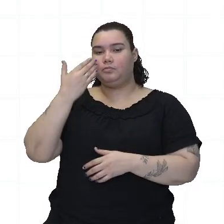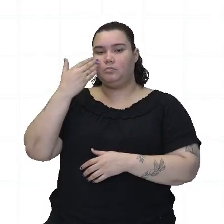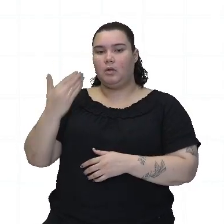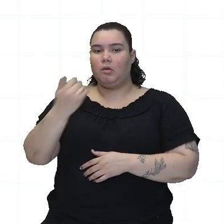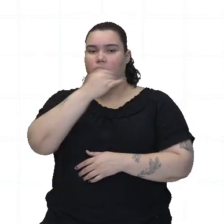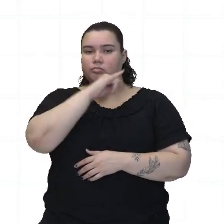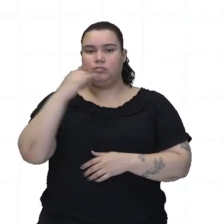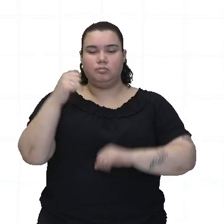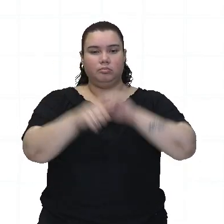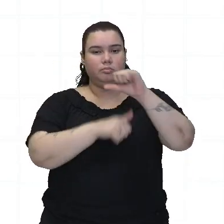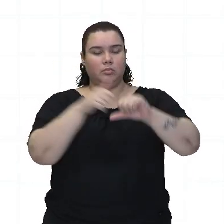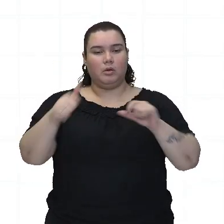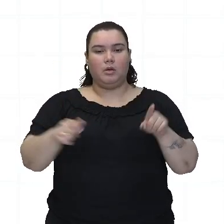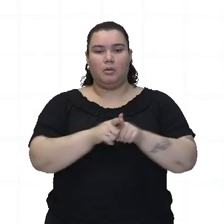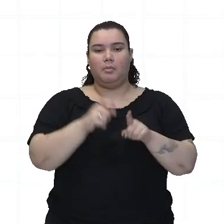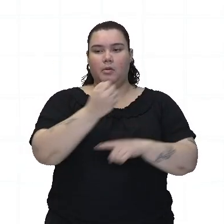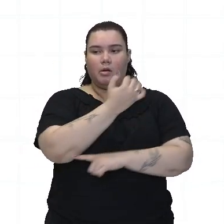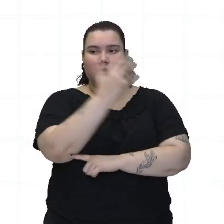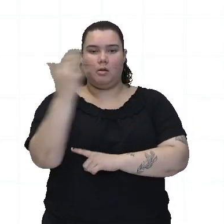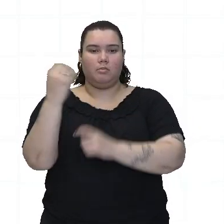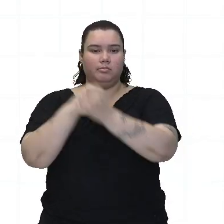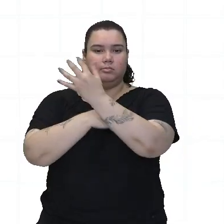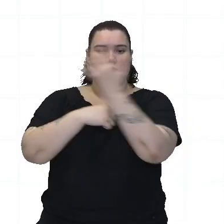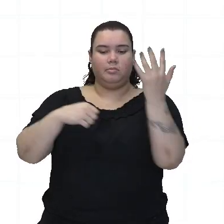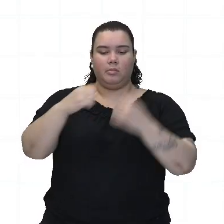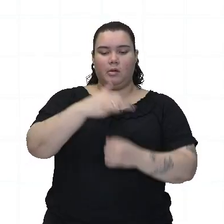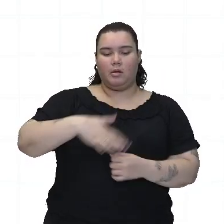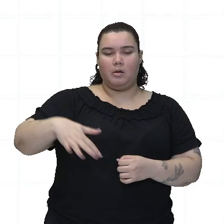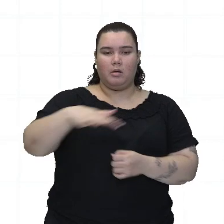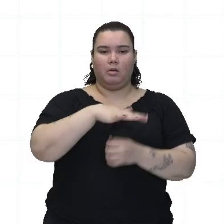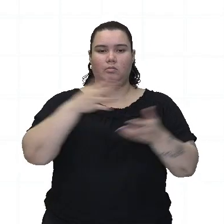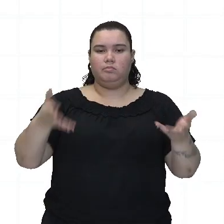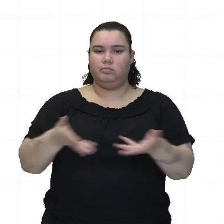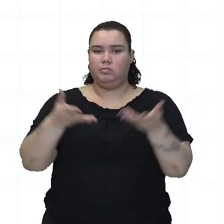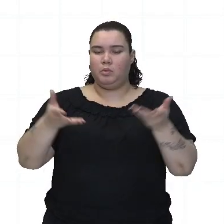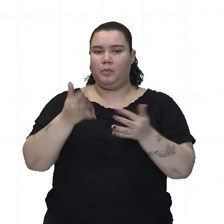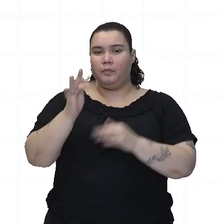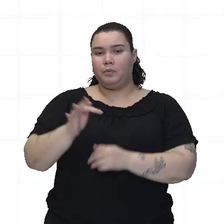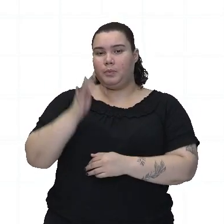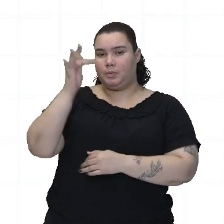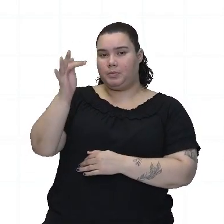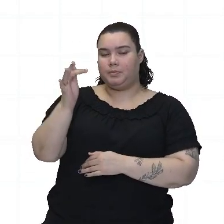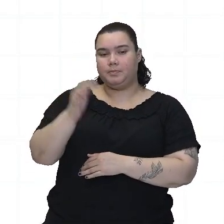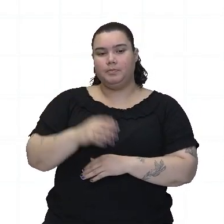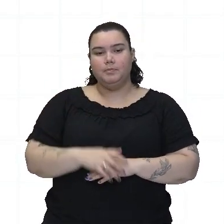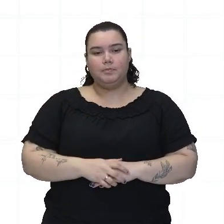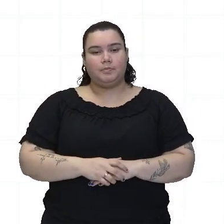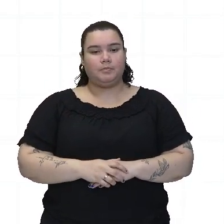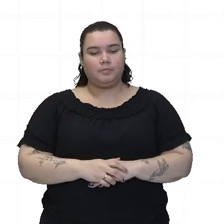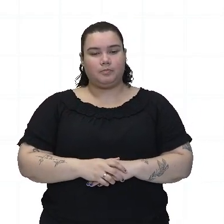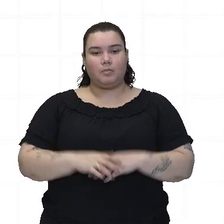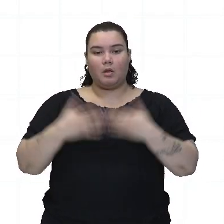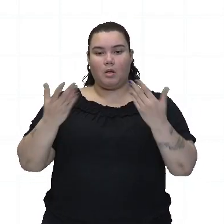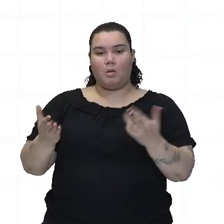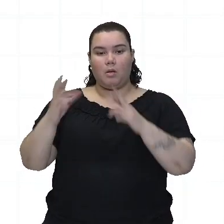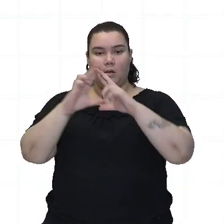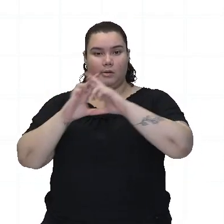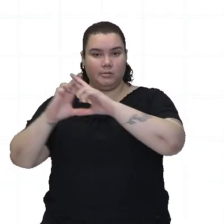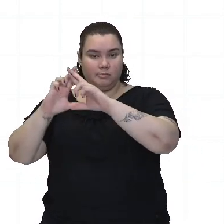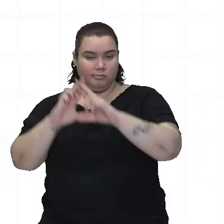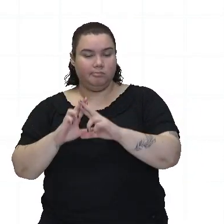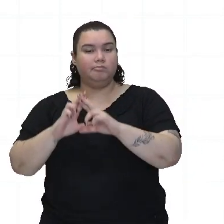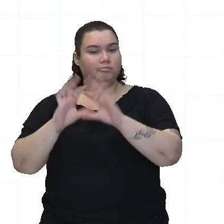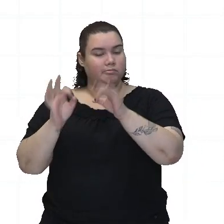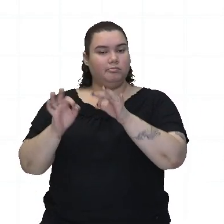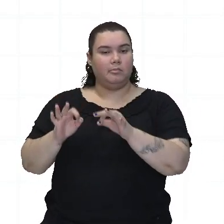espaços verdes, investimentos para um futuro mais verde. Além da reciclagem, o investimento em